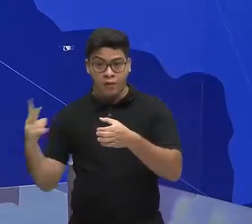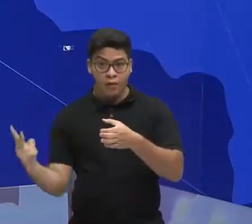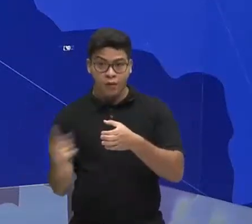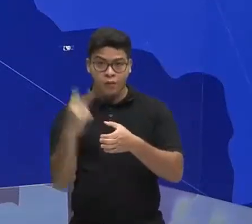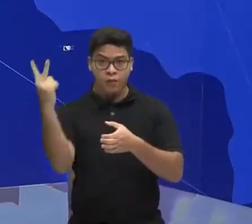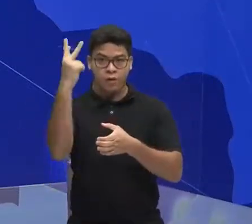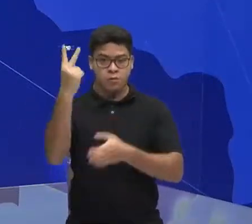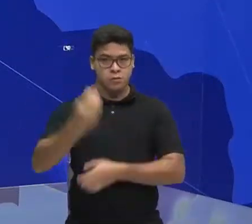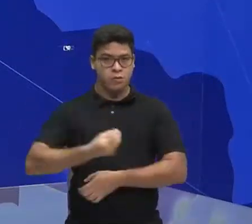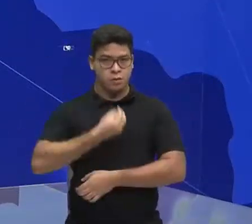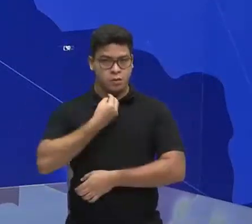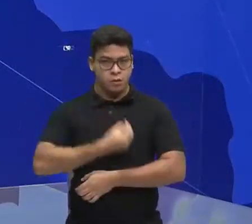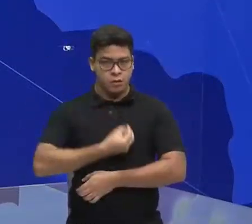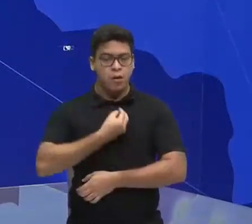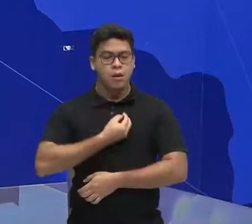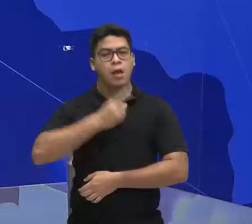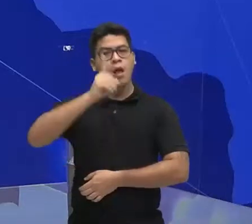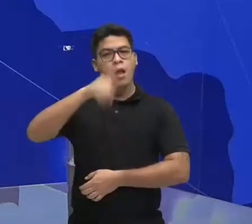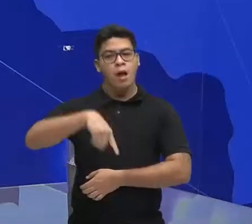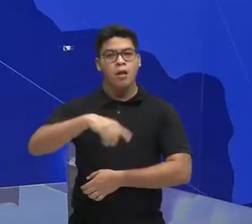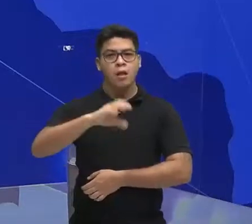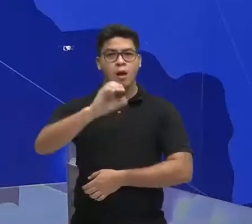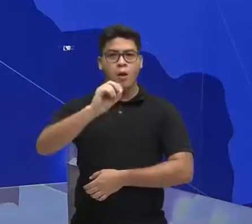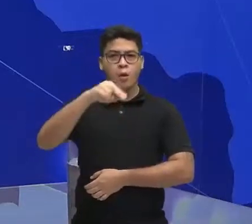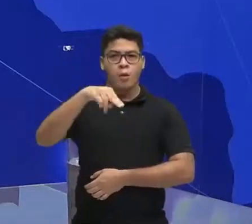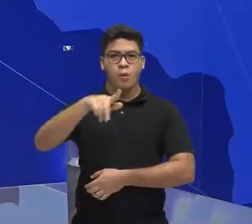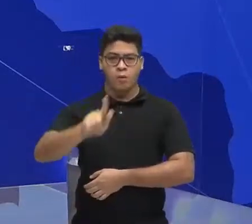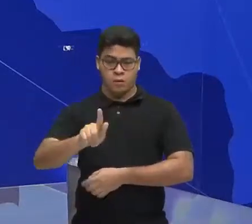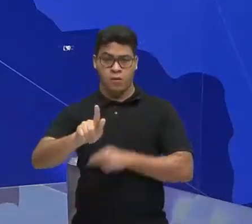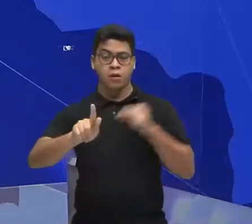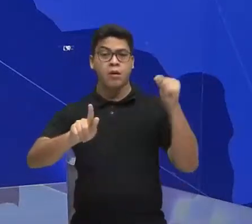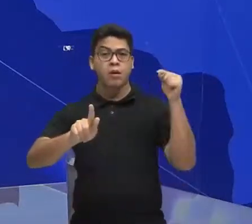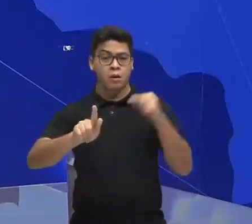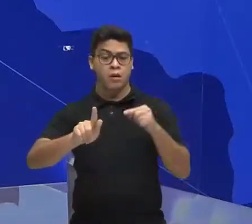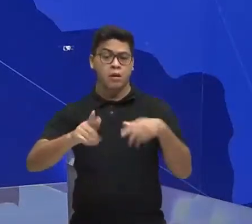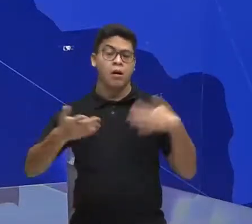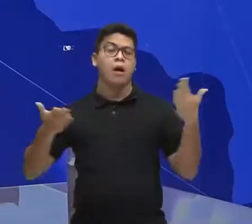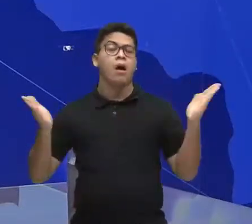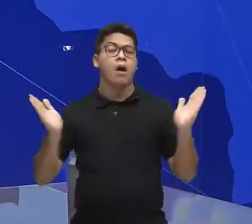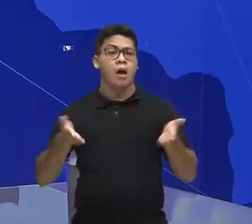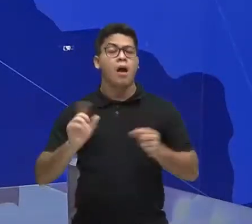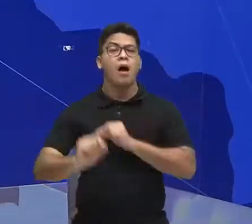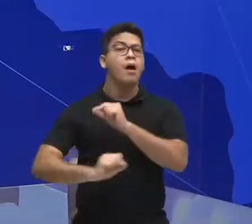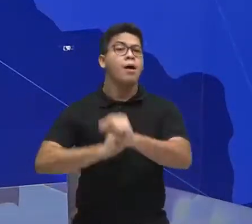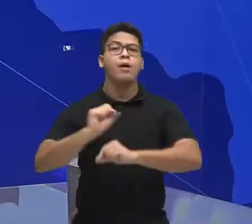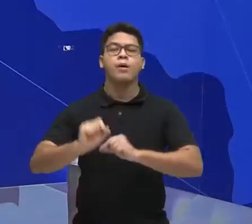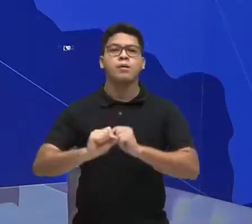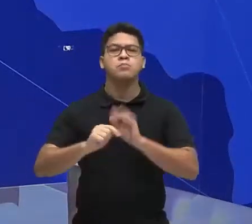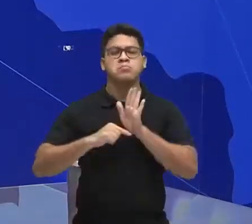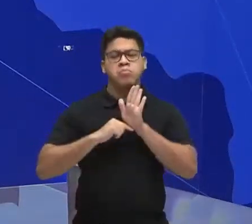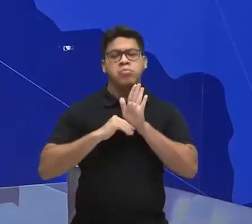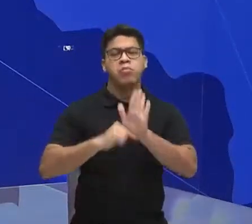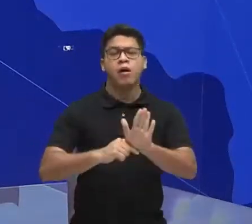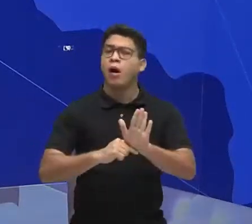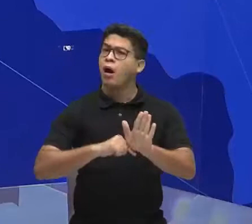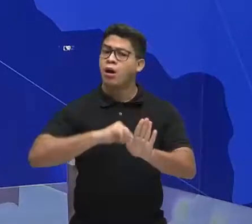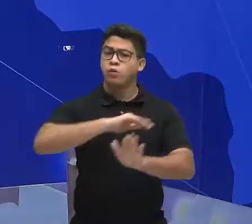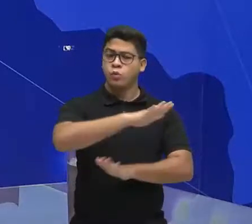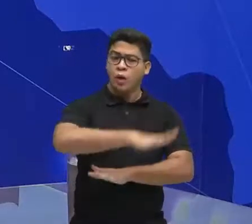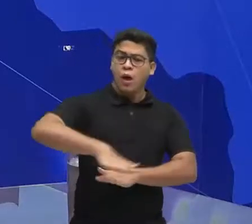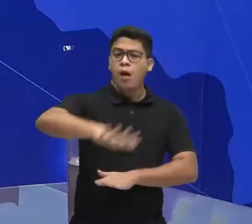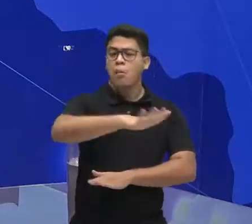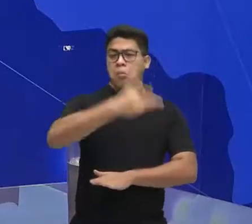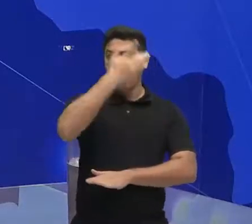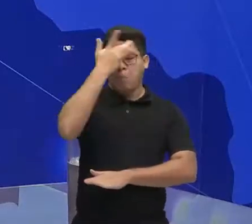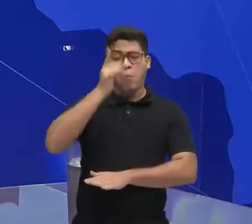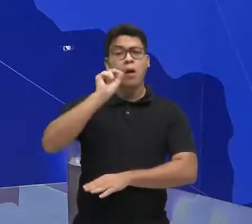hoje conhecida como OSC, também uma organização não governamental, organizada pela sociedade civil, que tem o objetivo